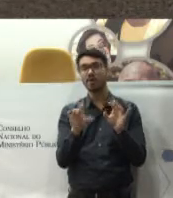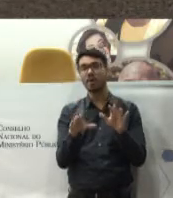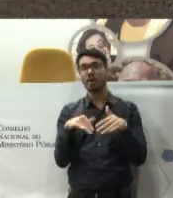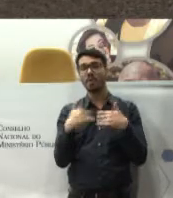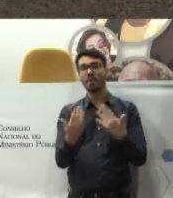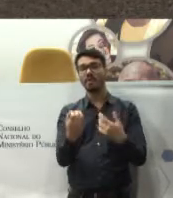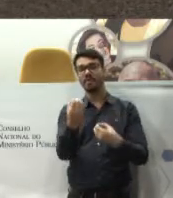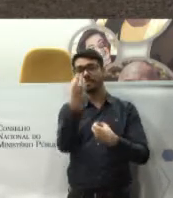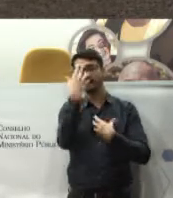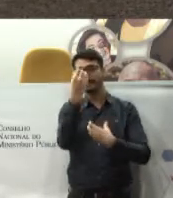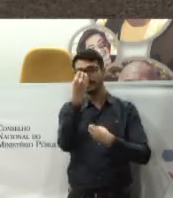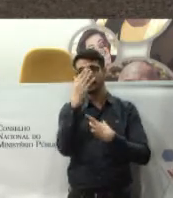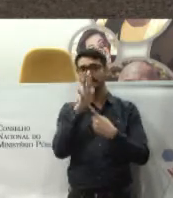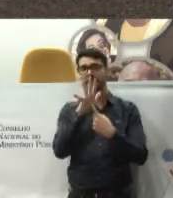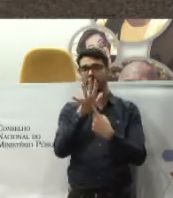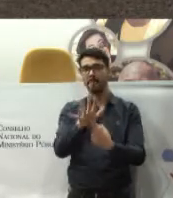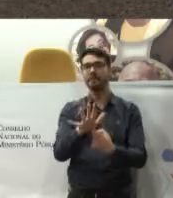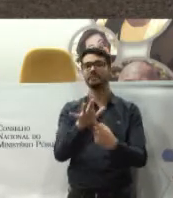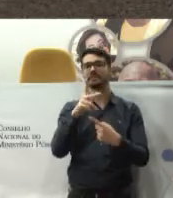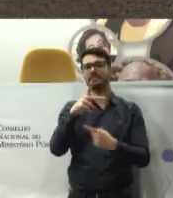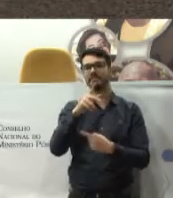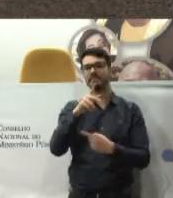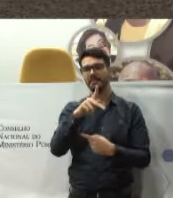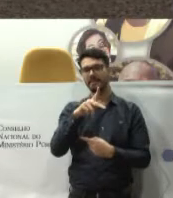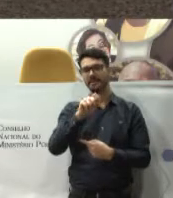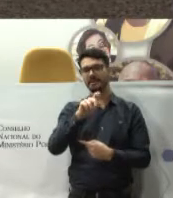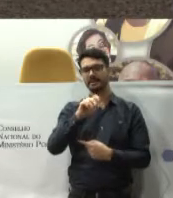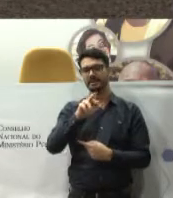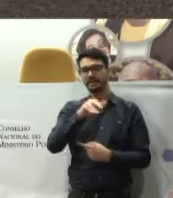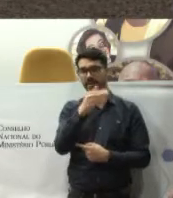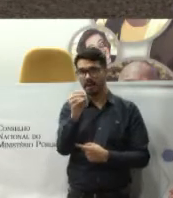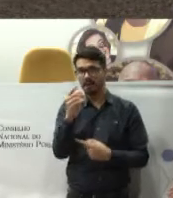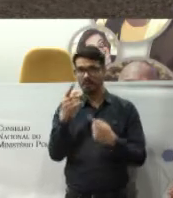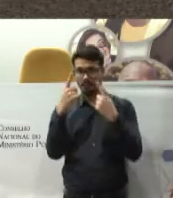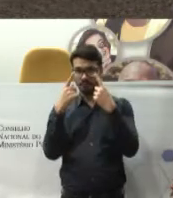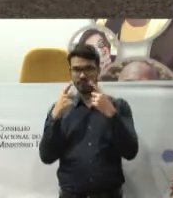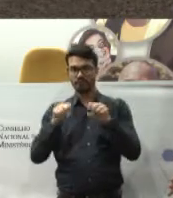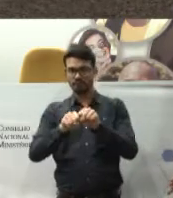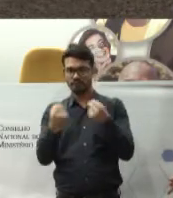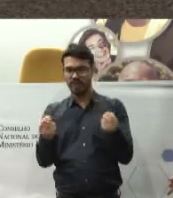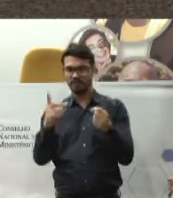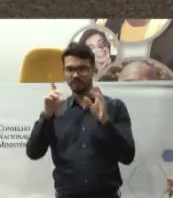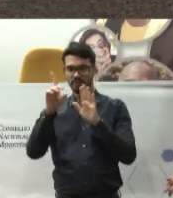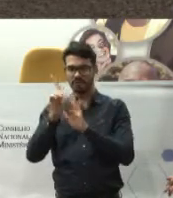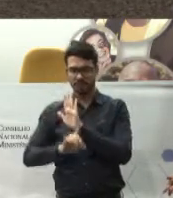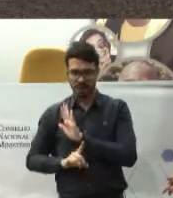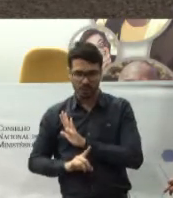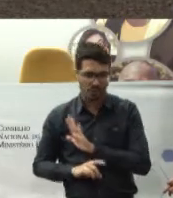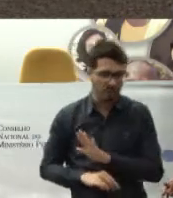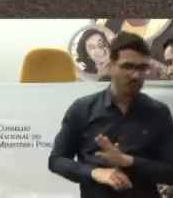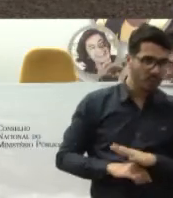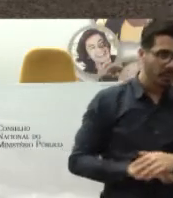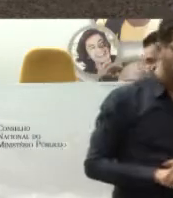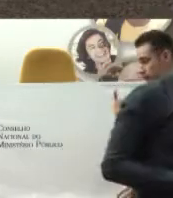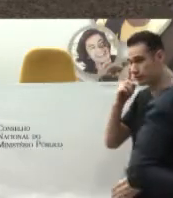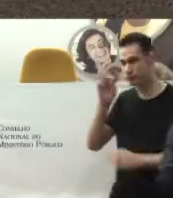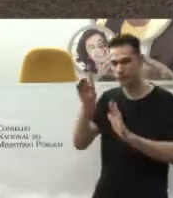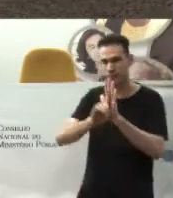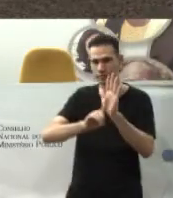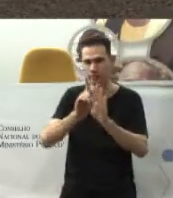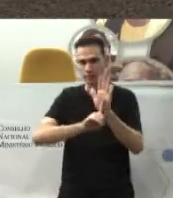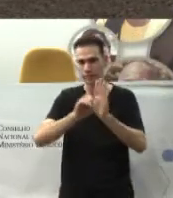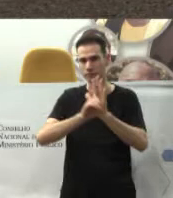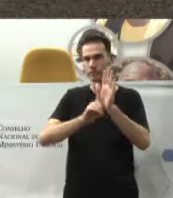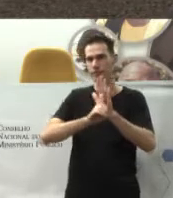ensina, que mostra um padrão de violação de direitos, que mostra um padrão de erros. Então, lembrar que o passado